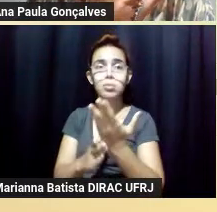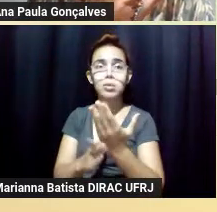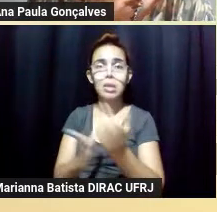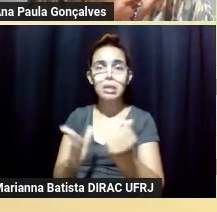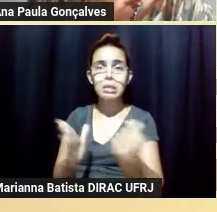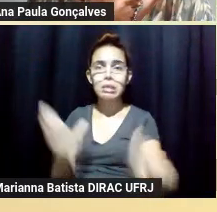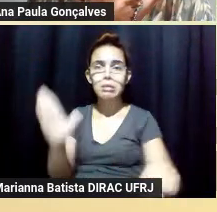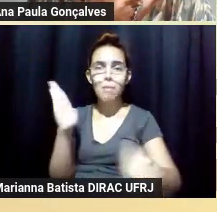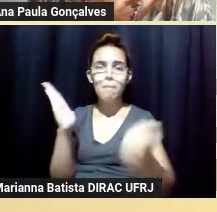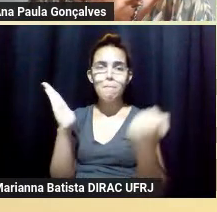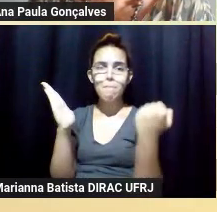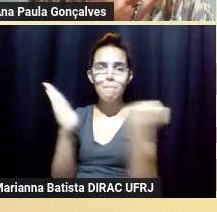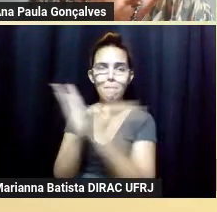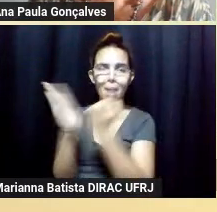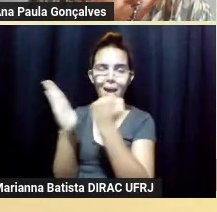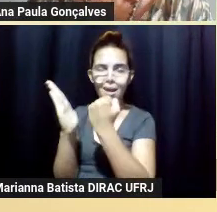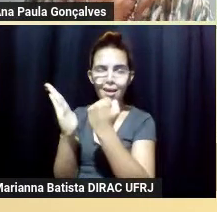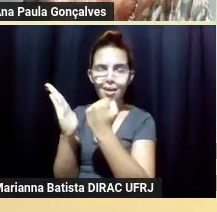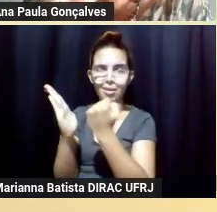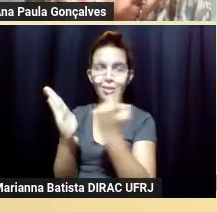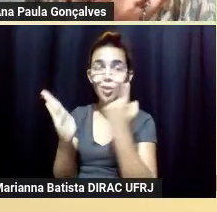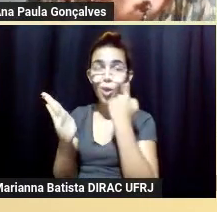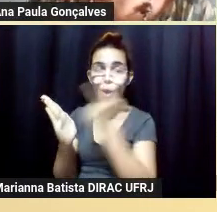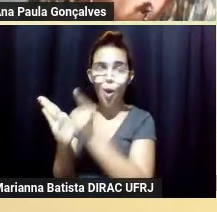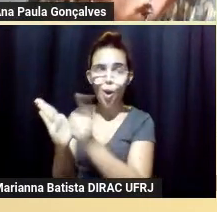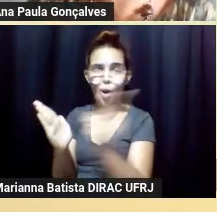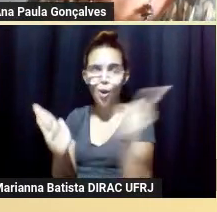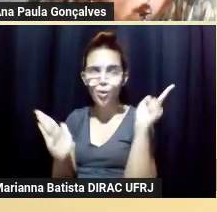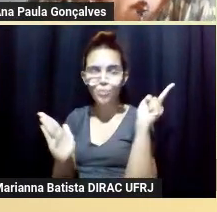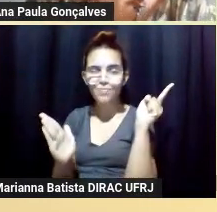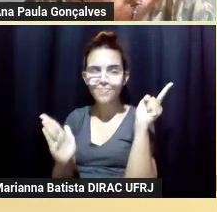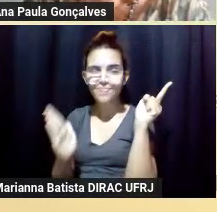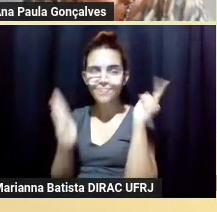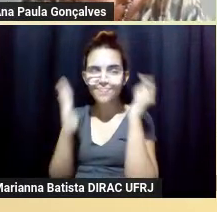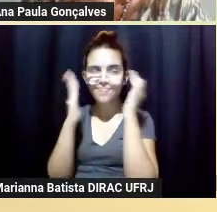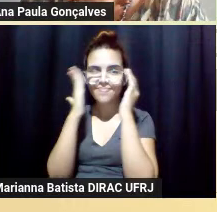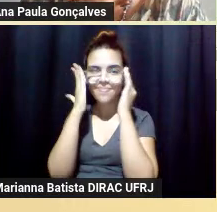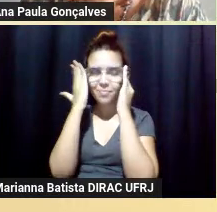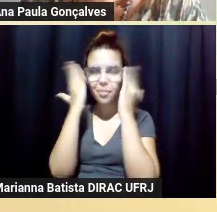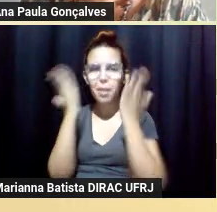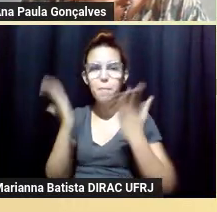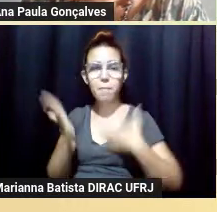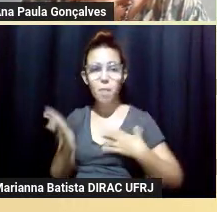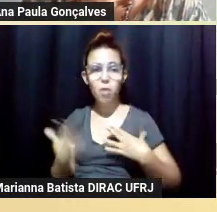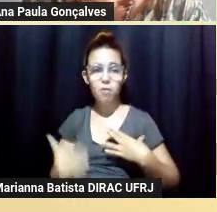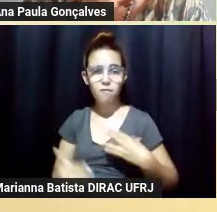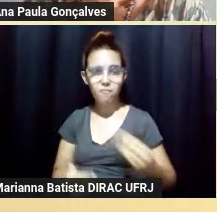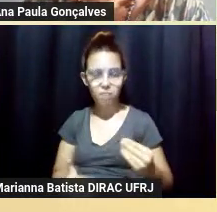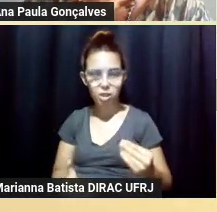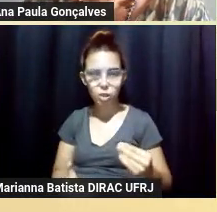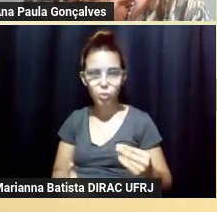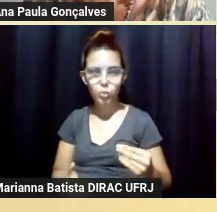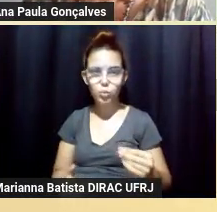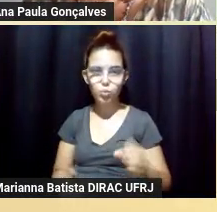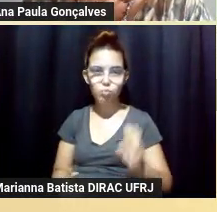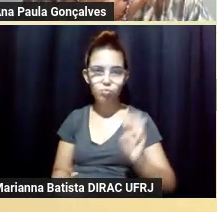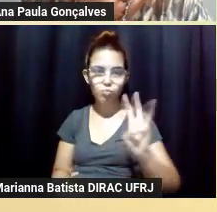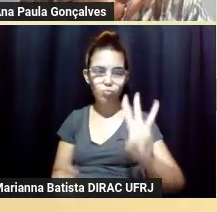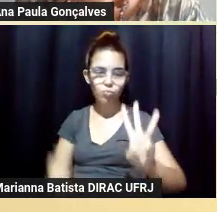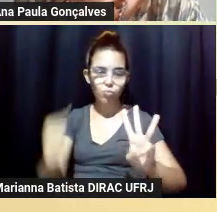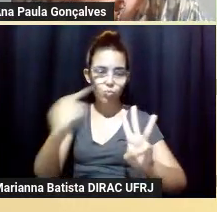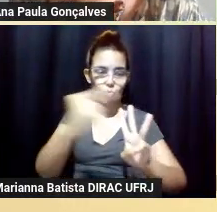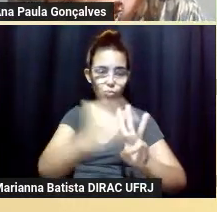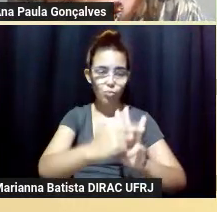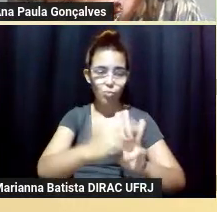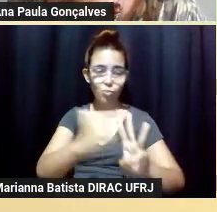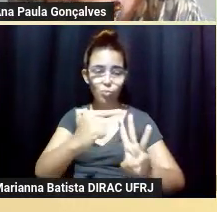para o pessoal aonde que vai aparecer isso. Primeiro eu vou mostrar minhas crianças. Ó, Samira, aqui à esquerda, Samuel e a Sara. Samira vai